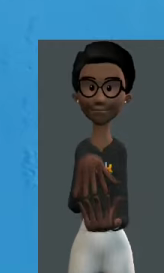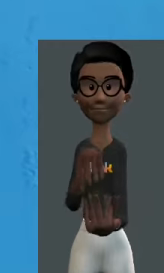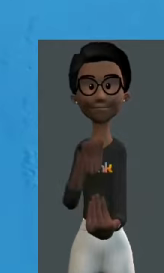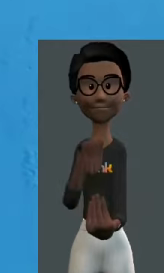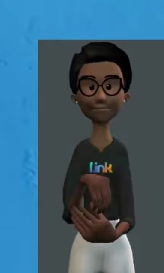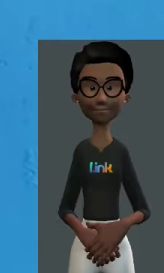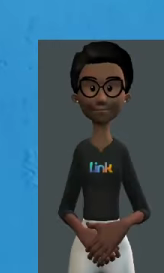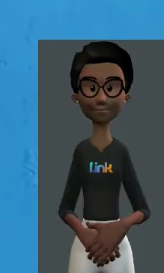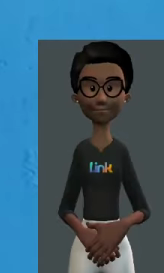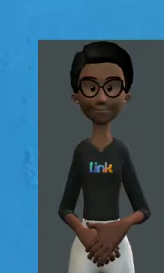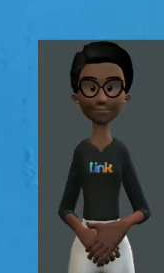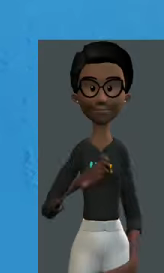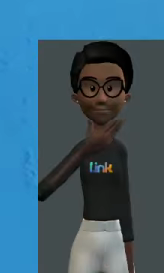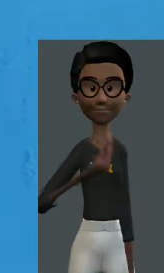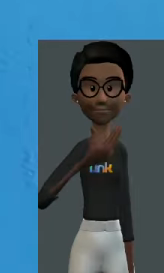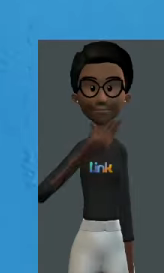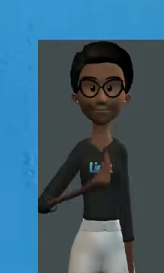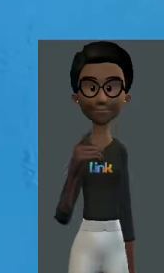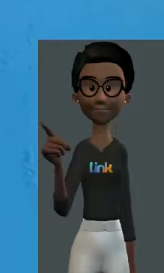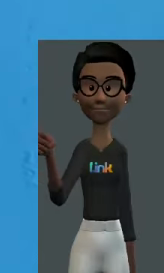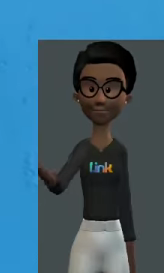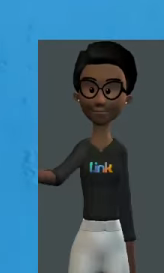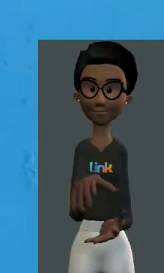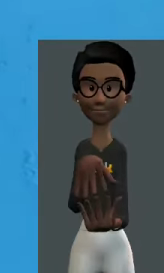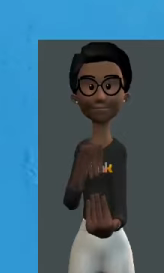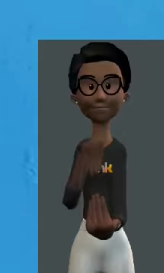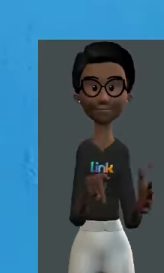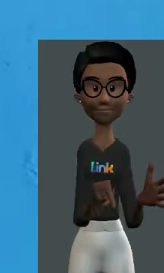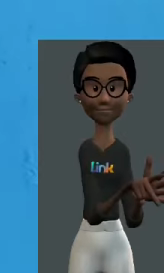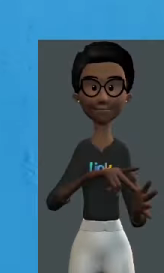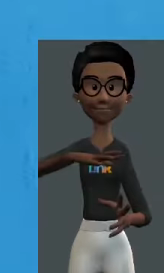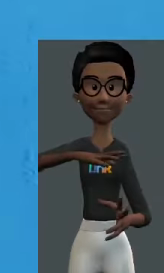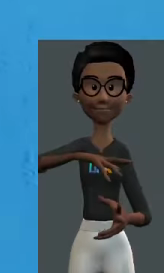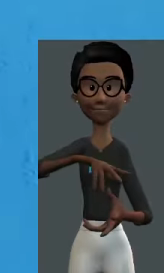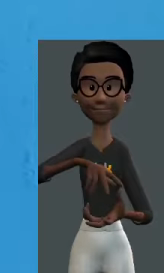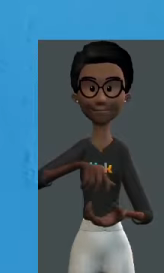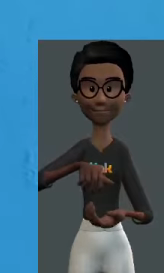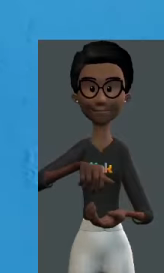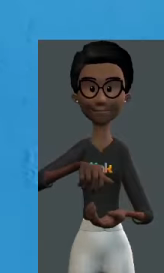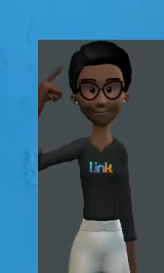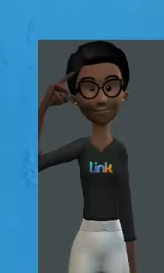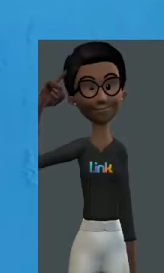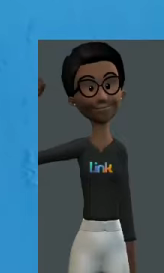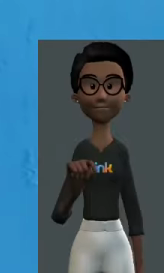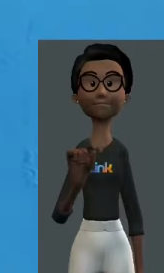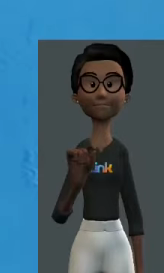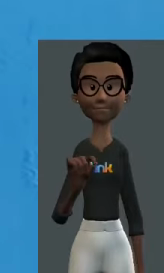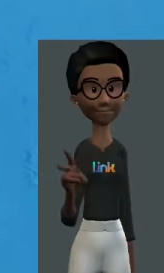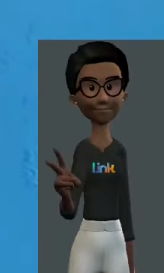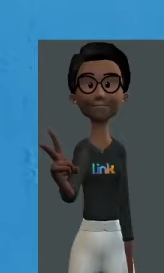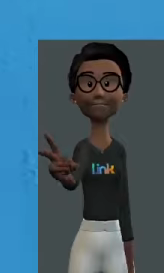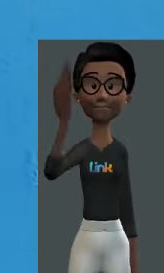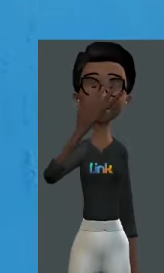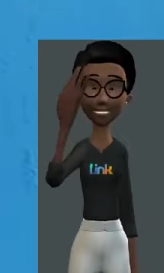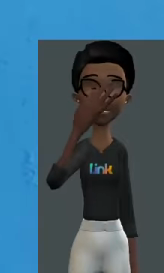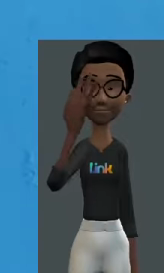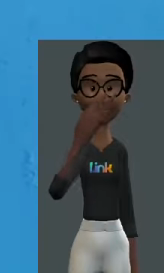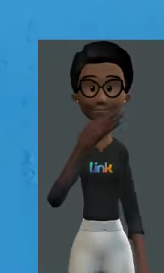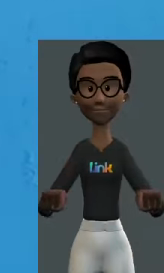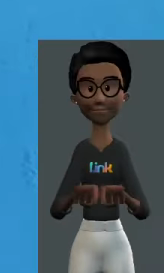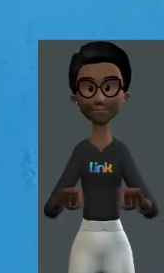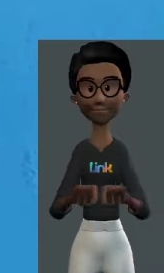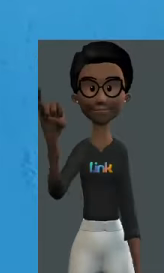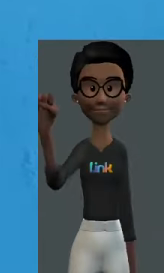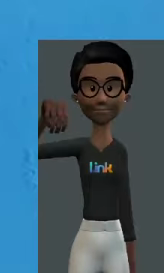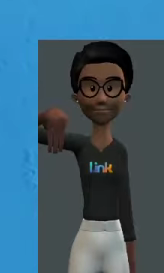você fez, você trouxe essa coisa do mundo das ideias para o mundo material, para o mundo físico. E